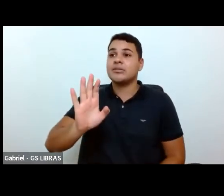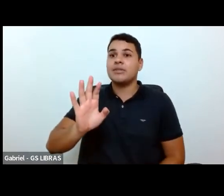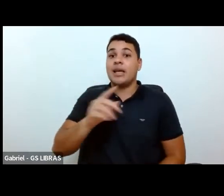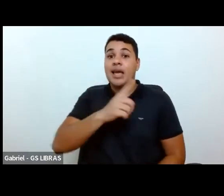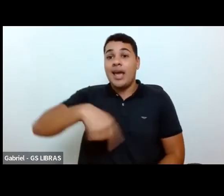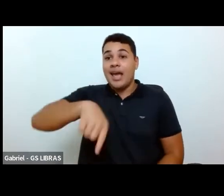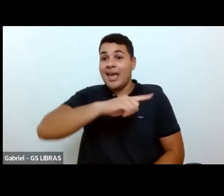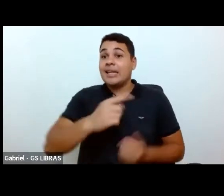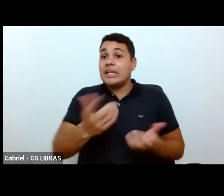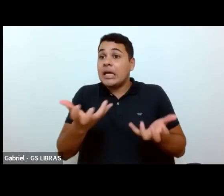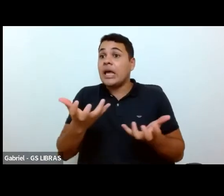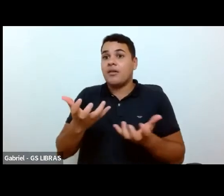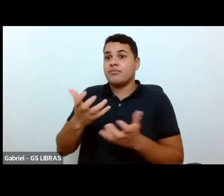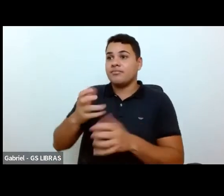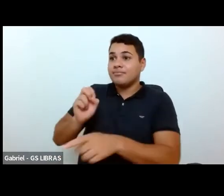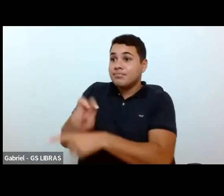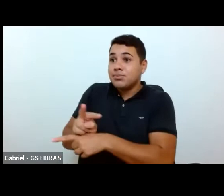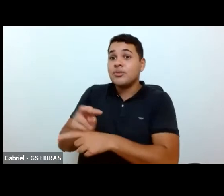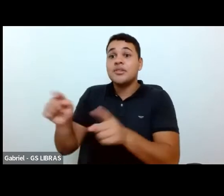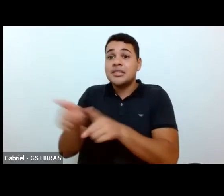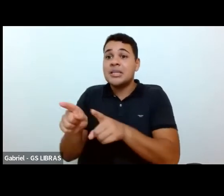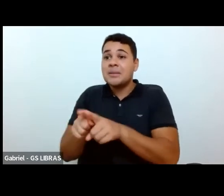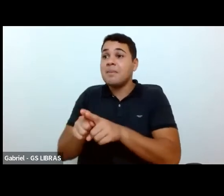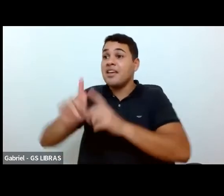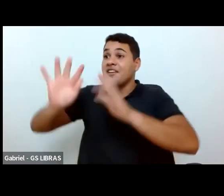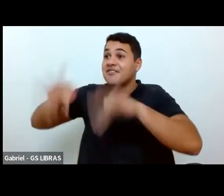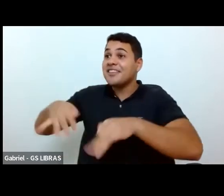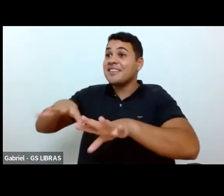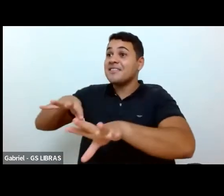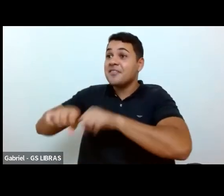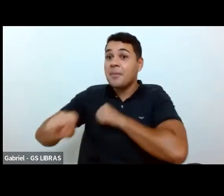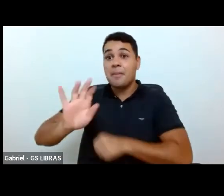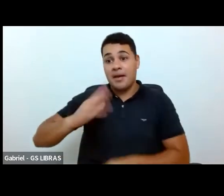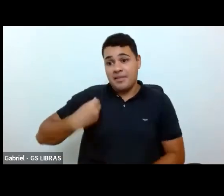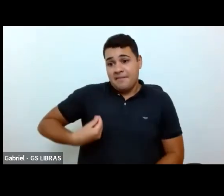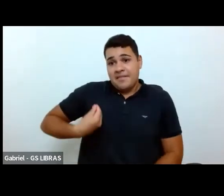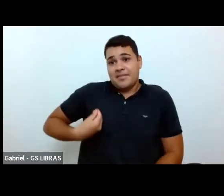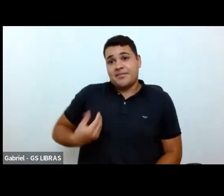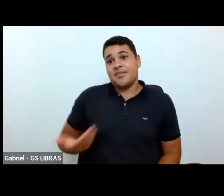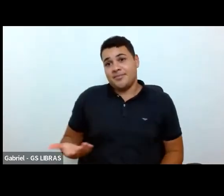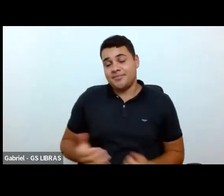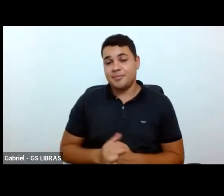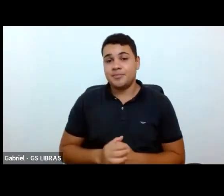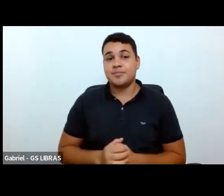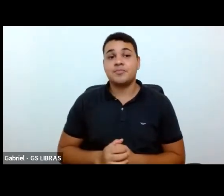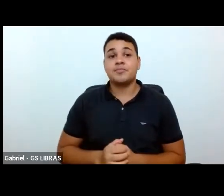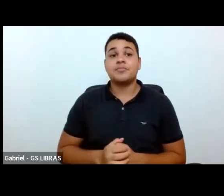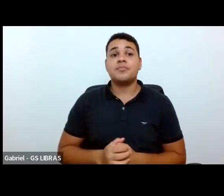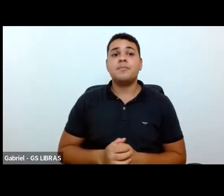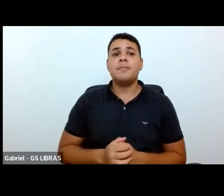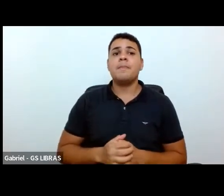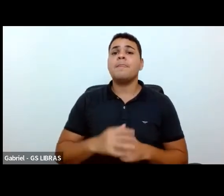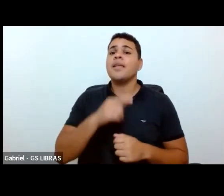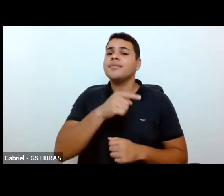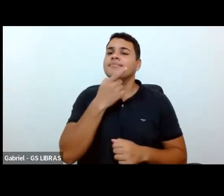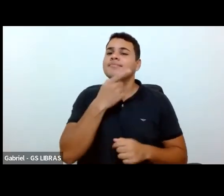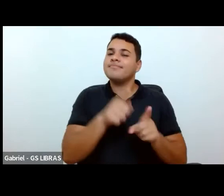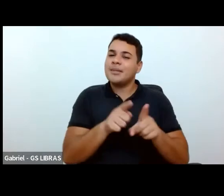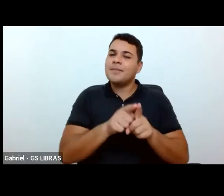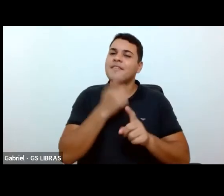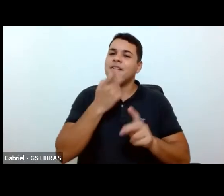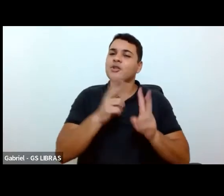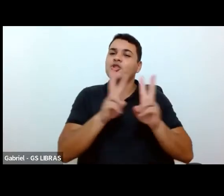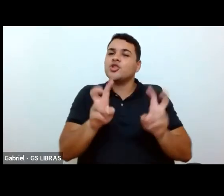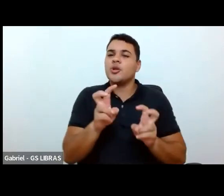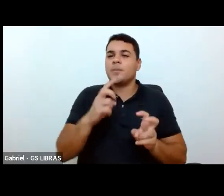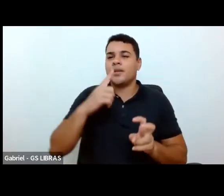Cardoso comentou, emocionante a fala da Célia, sinalização de sair inteira, expressa os desafios enfrentados pelas mulheres na